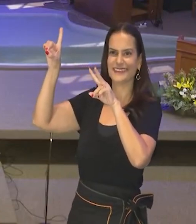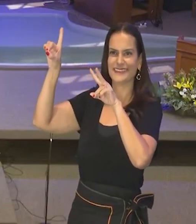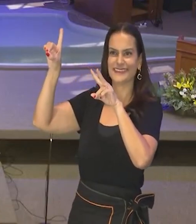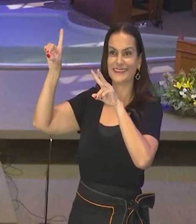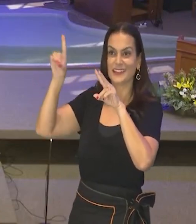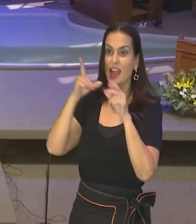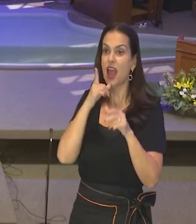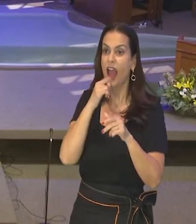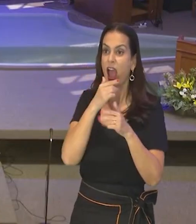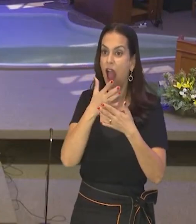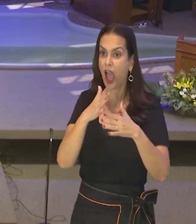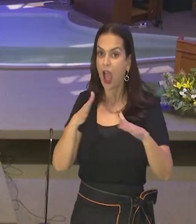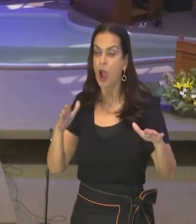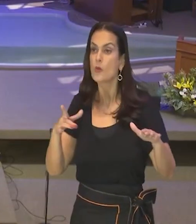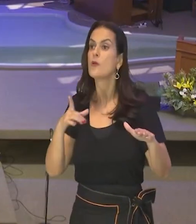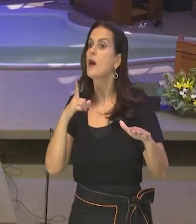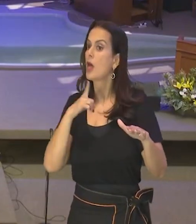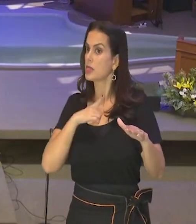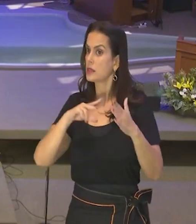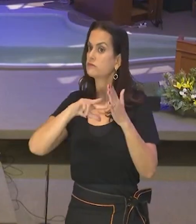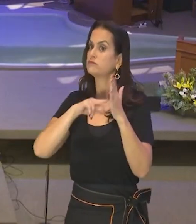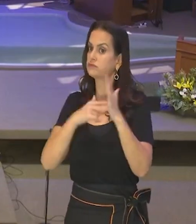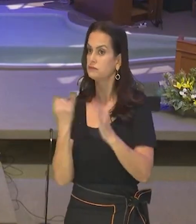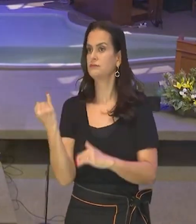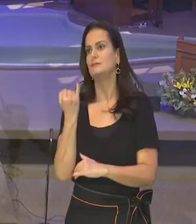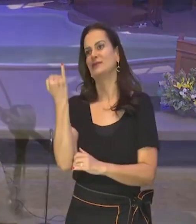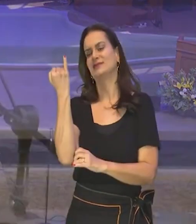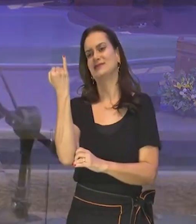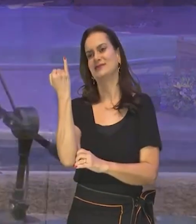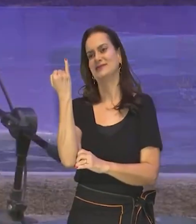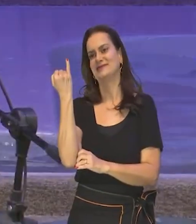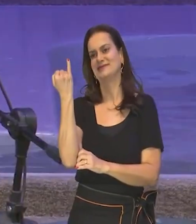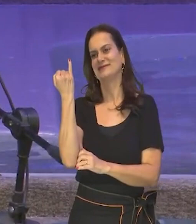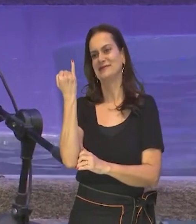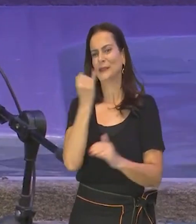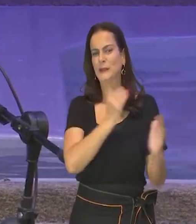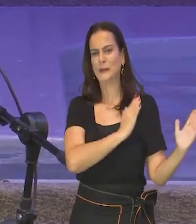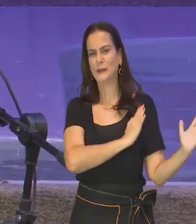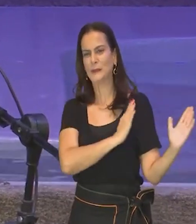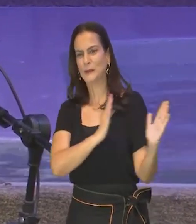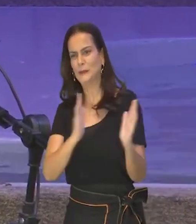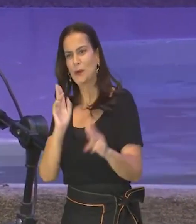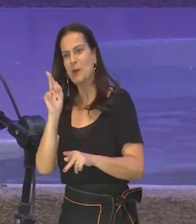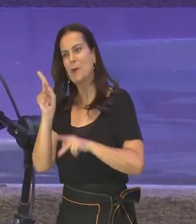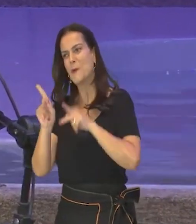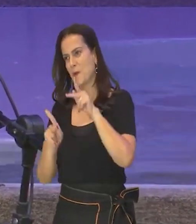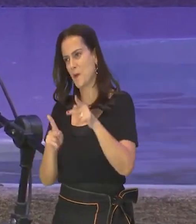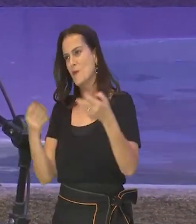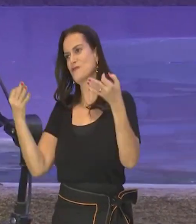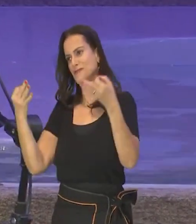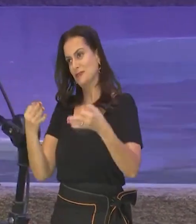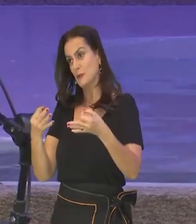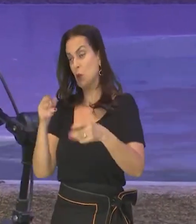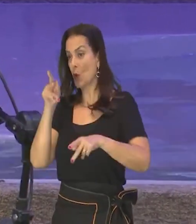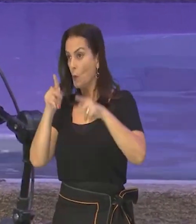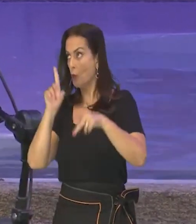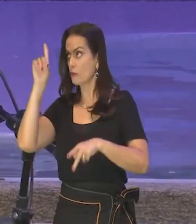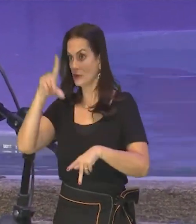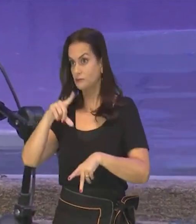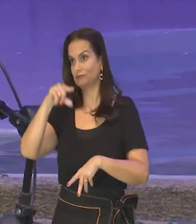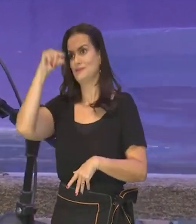E as águas possuem um significado muito importante na trajetória do povo santo, o povo escolhido do